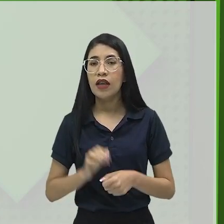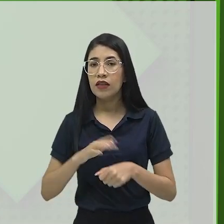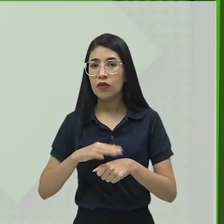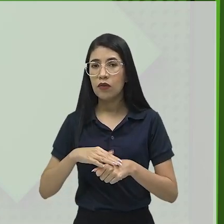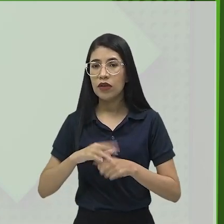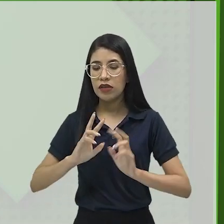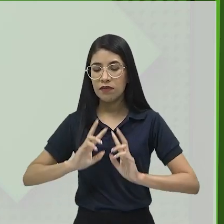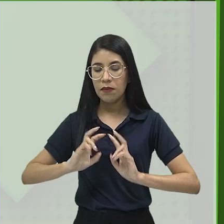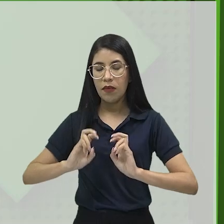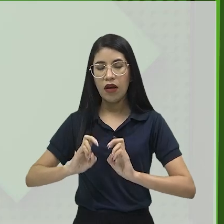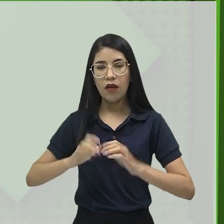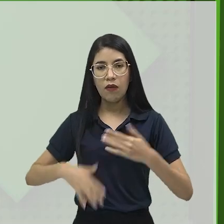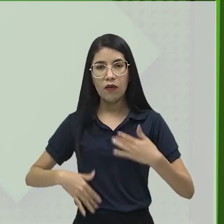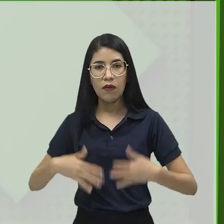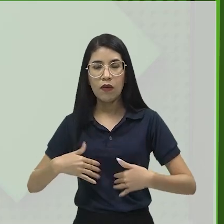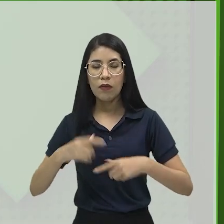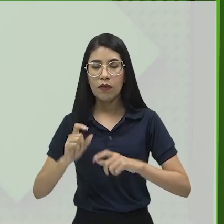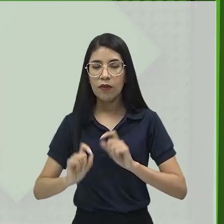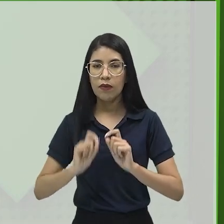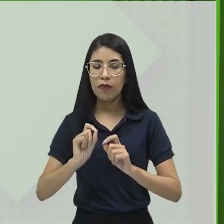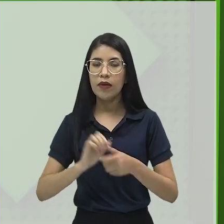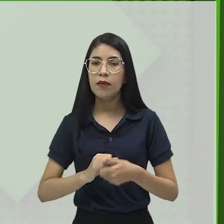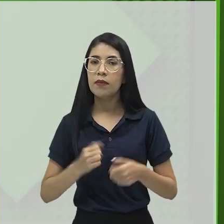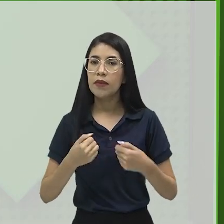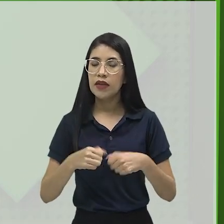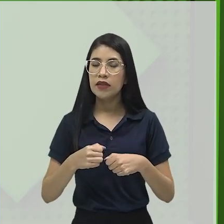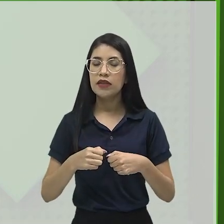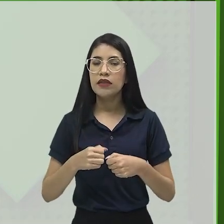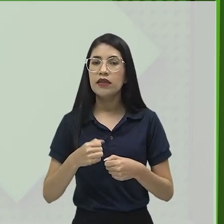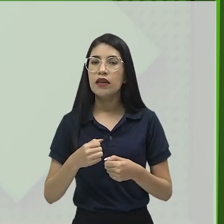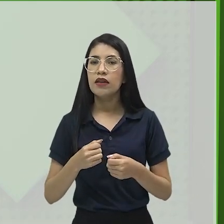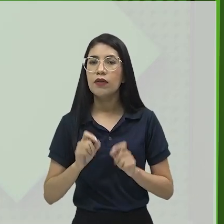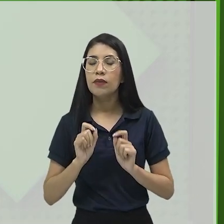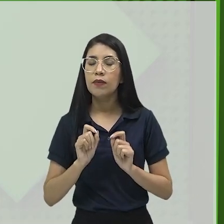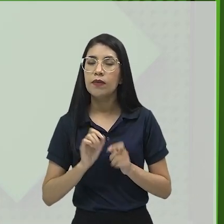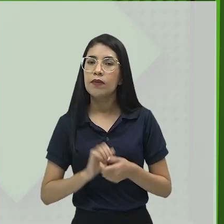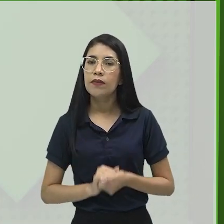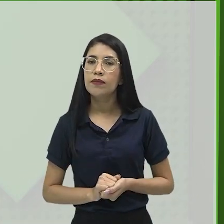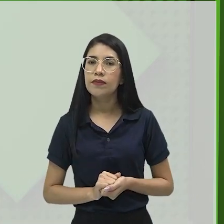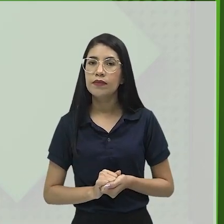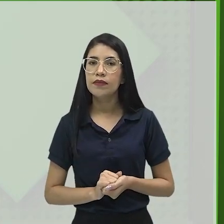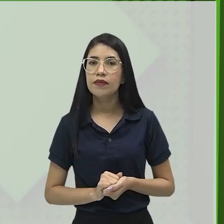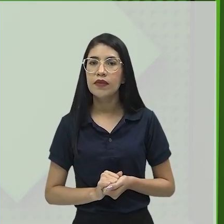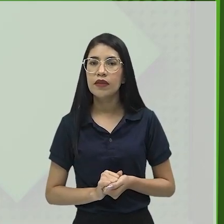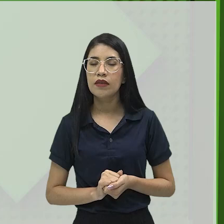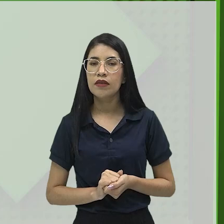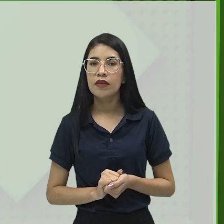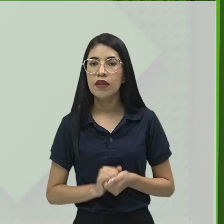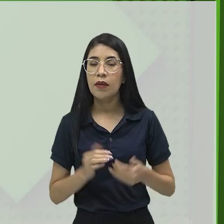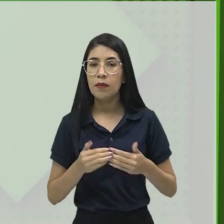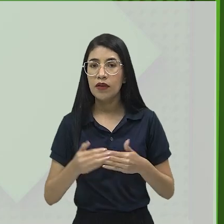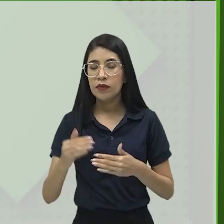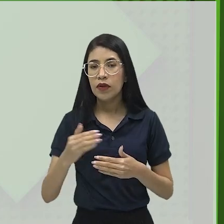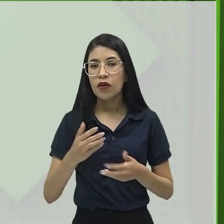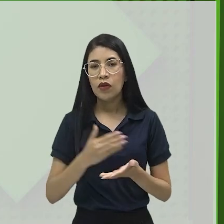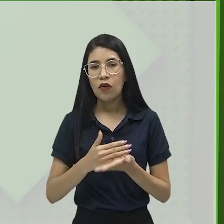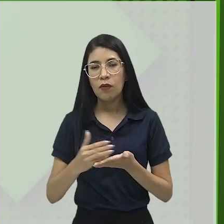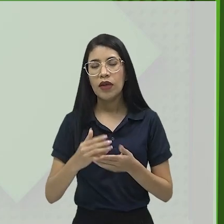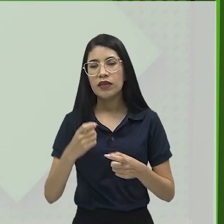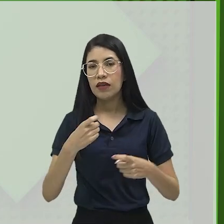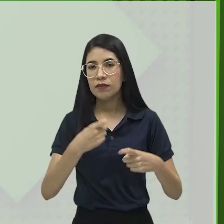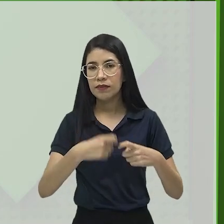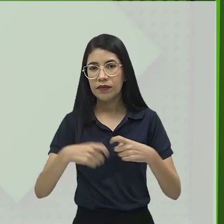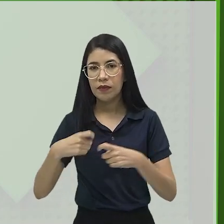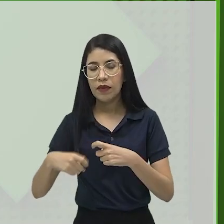autoconhecimento é uma questão que deve ser considerada quando você entra na vida sexual ativa, né, que é